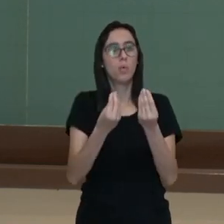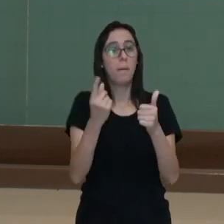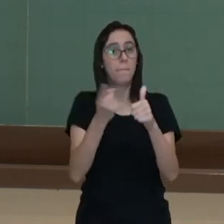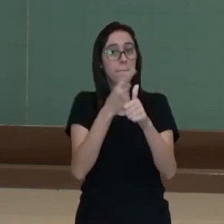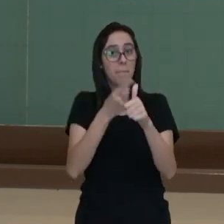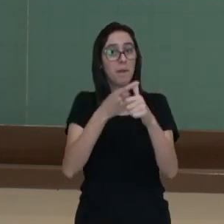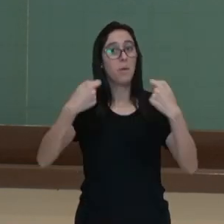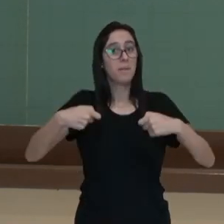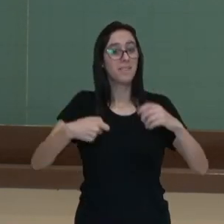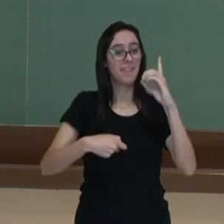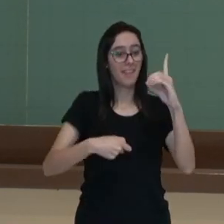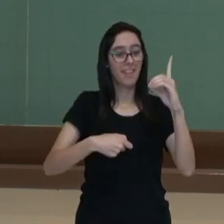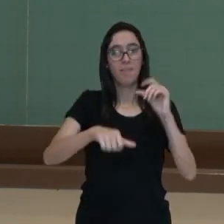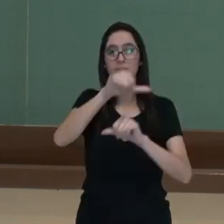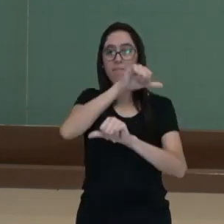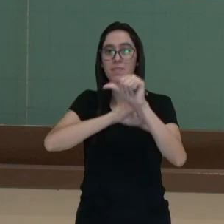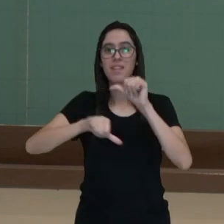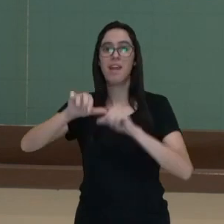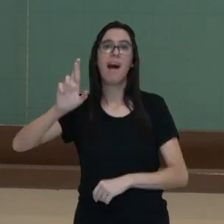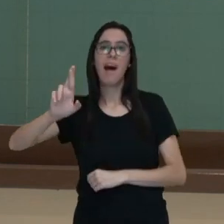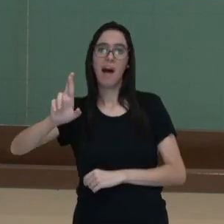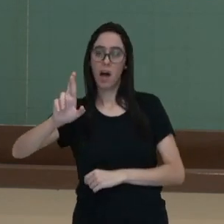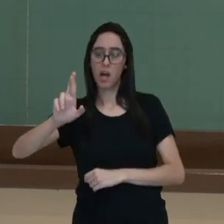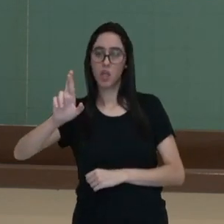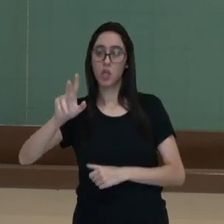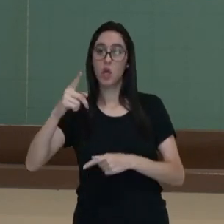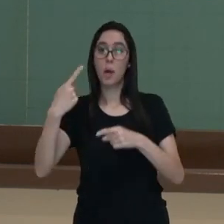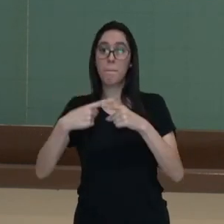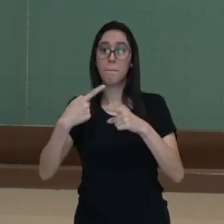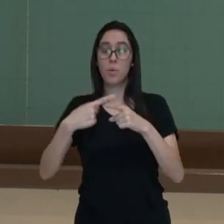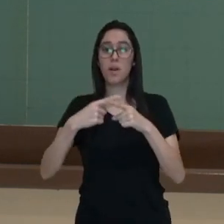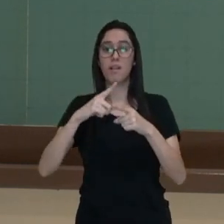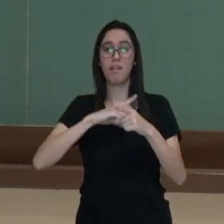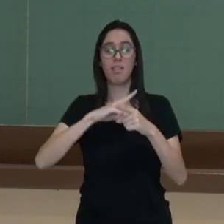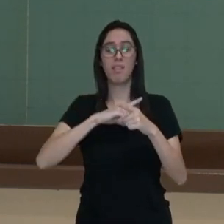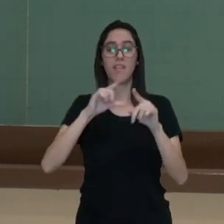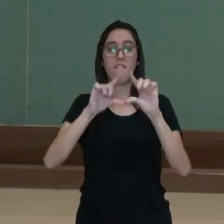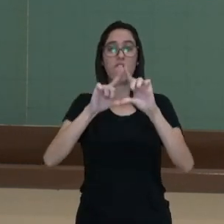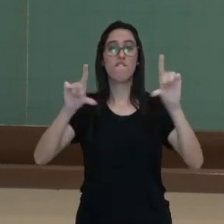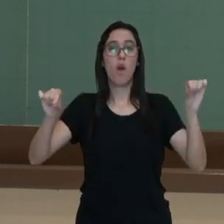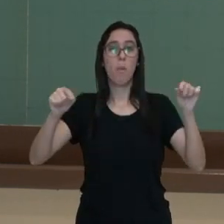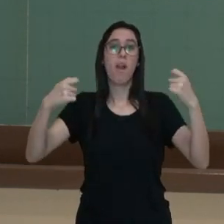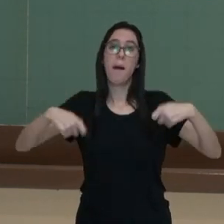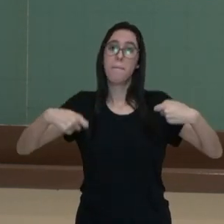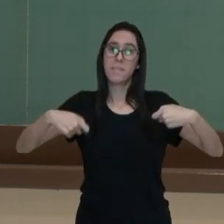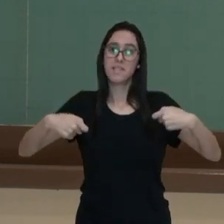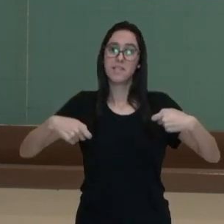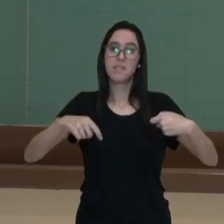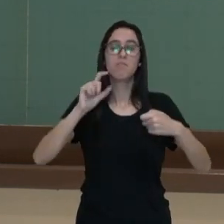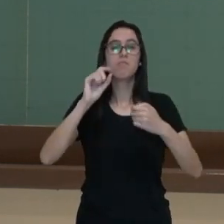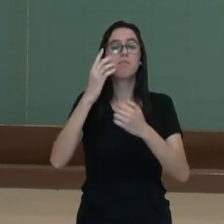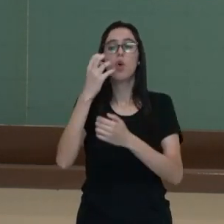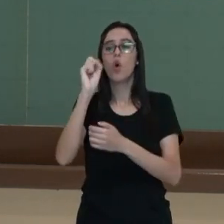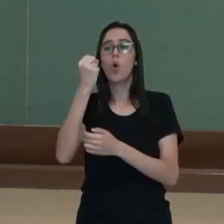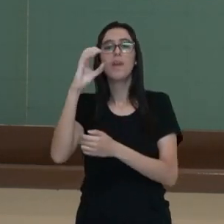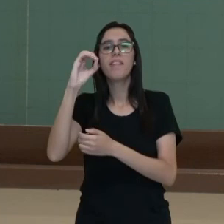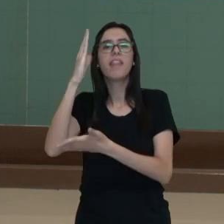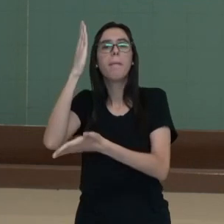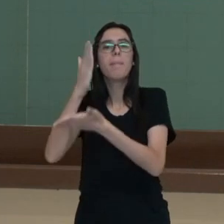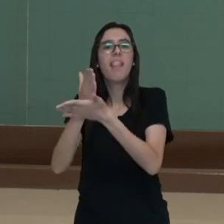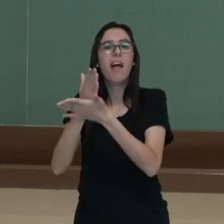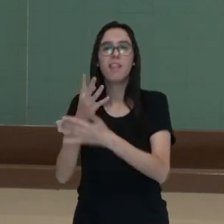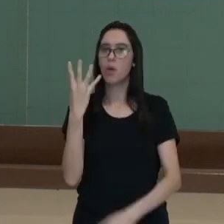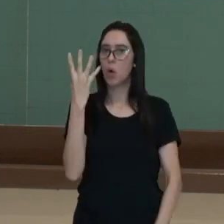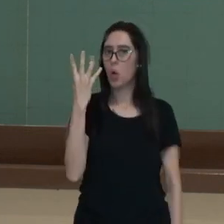o diâmetro em raio, porque na fórmula do comprimento eu tenho raio. Então, é metade de 80, 40. Então, o